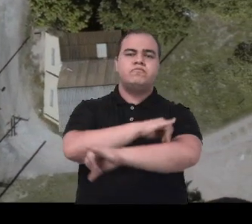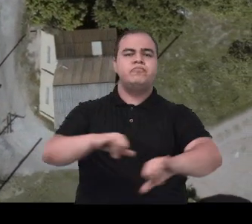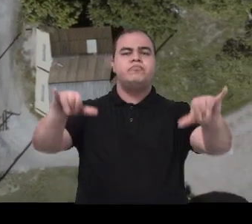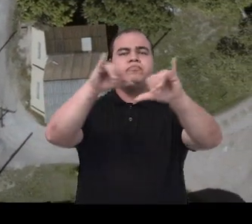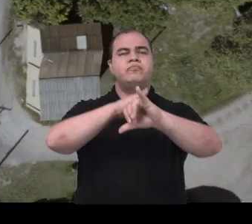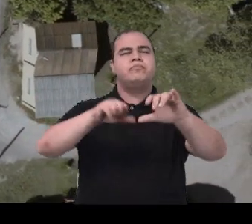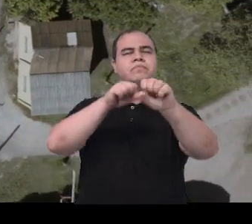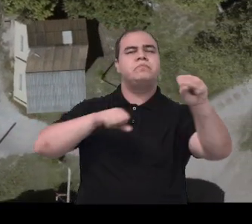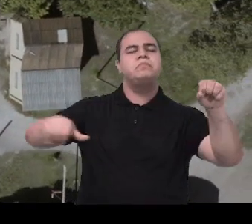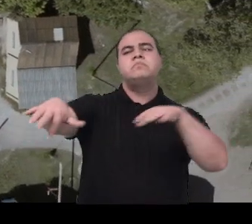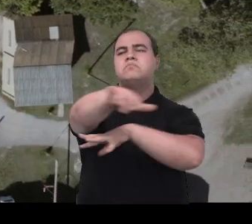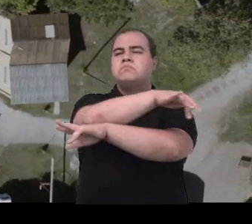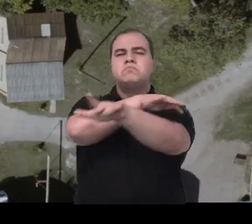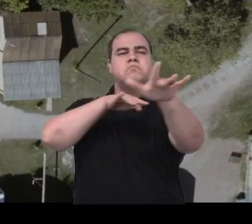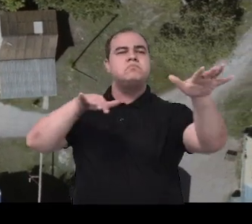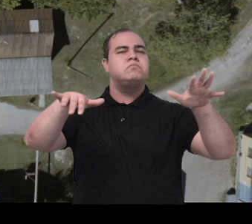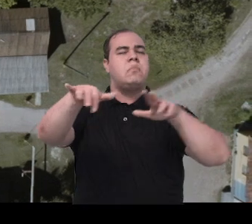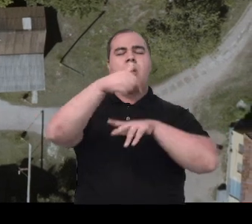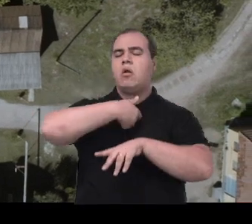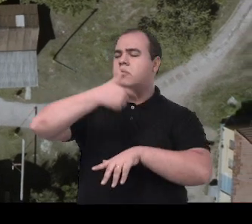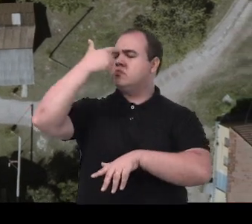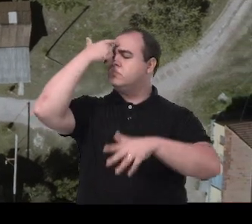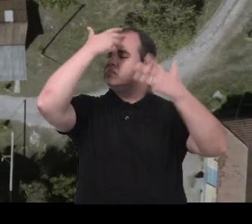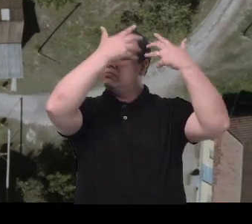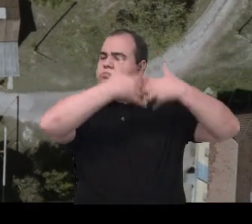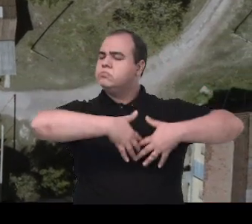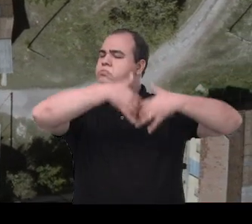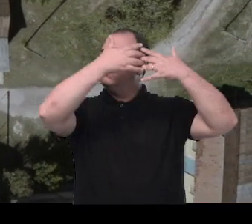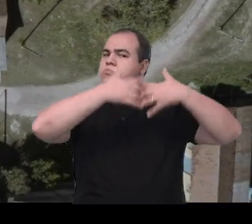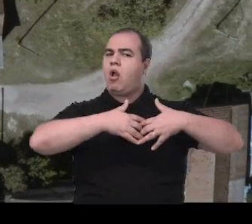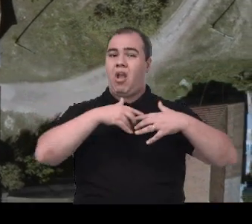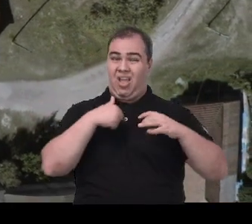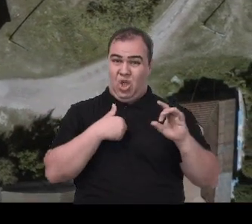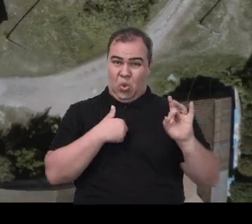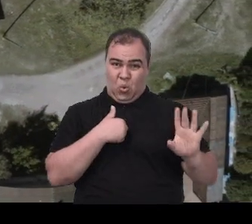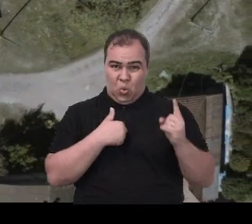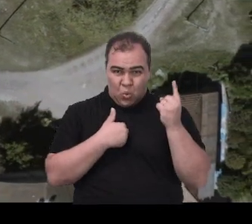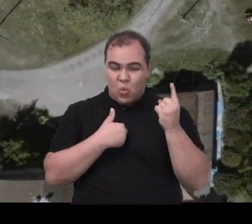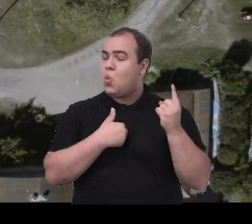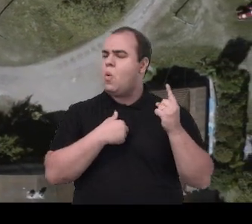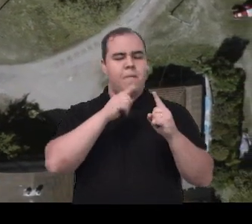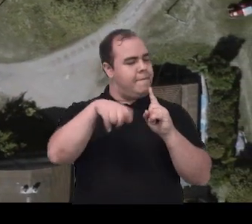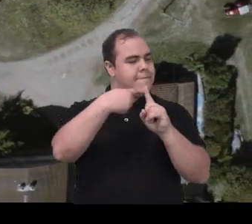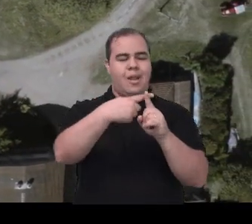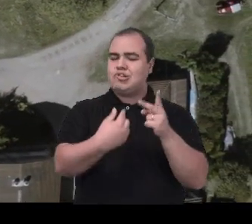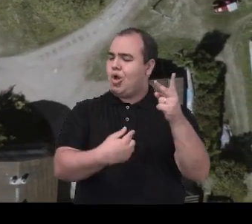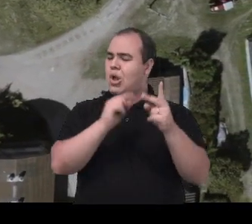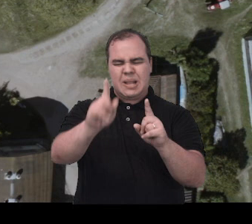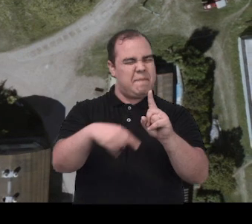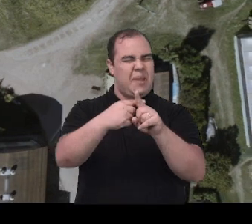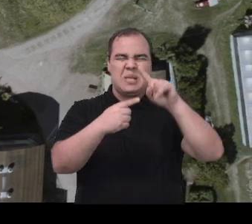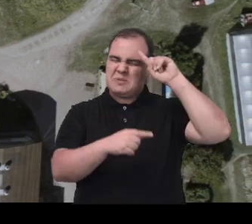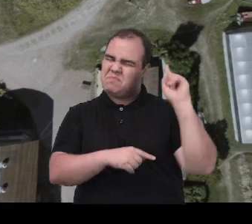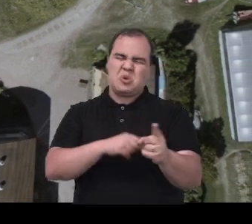aos quatro ventos, que quando penso, sou mais um, sou mais dois, sou mais